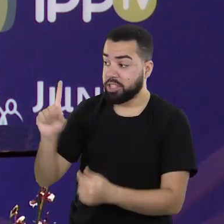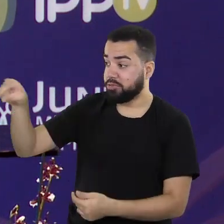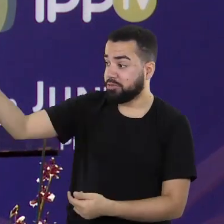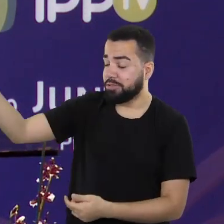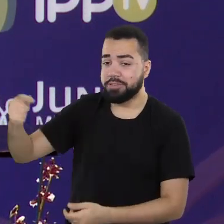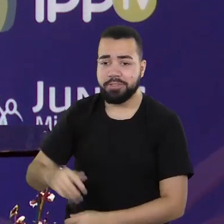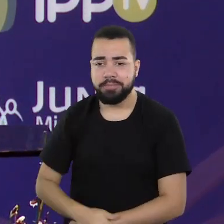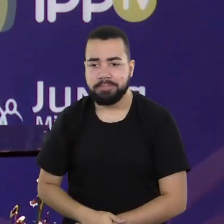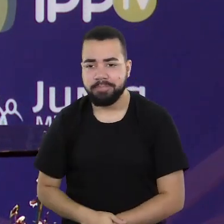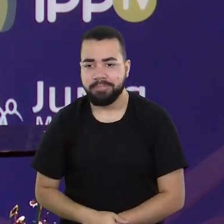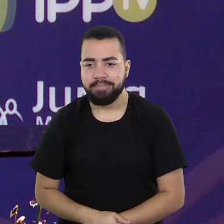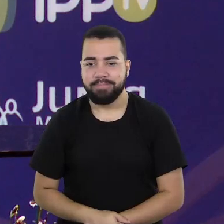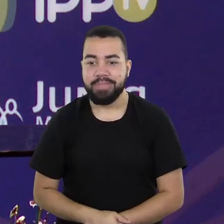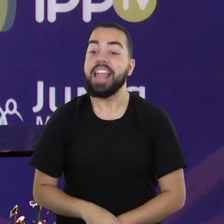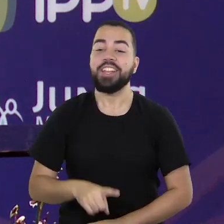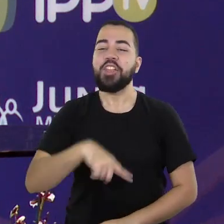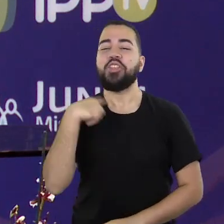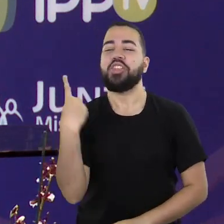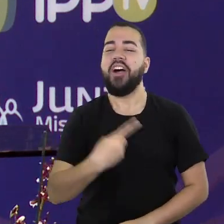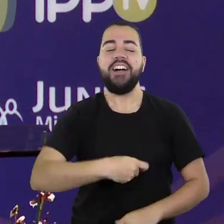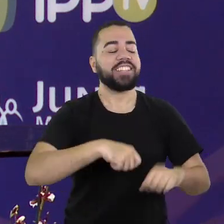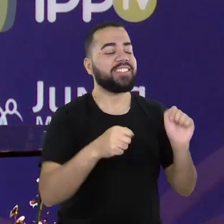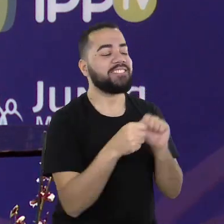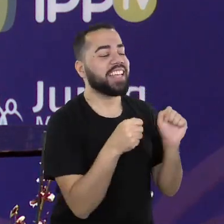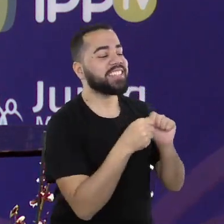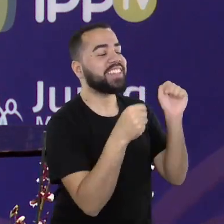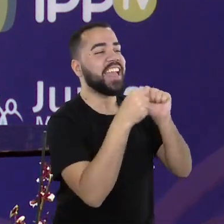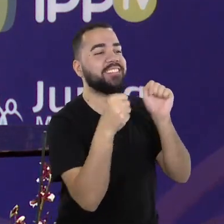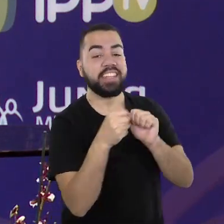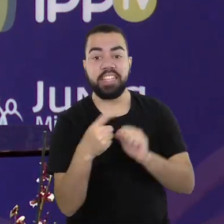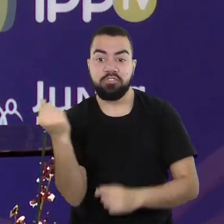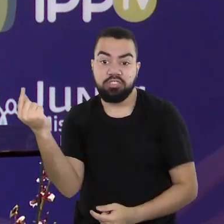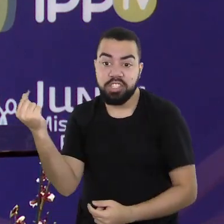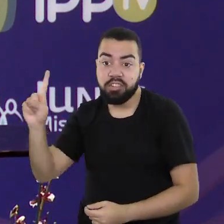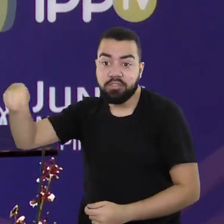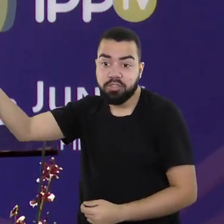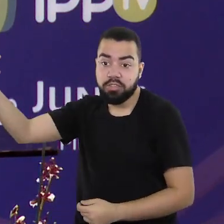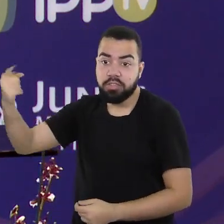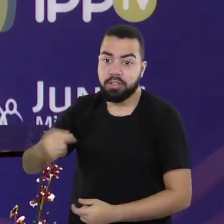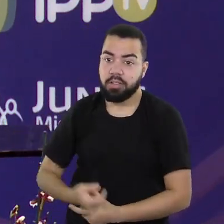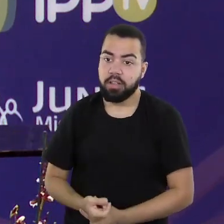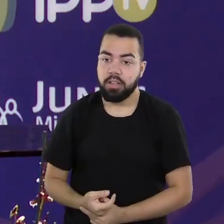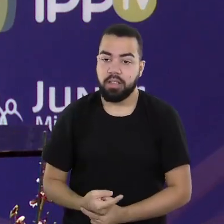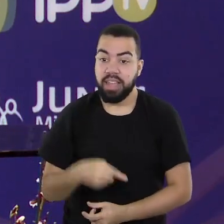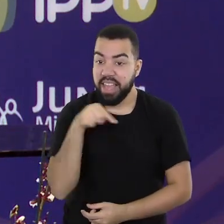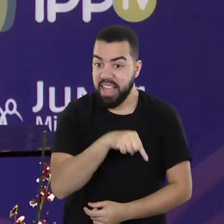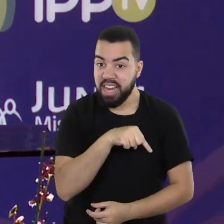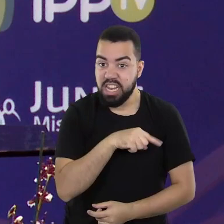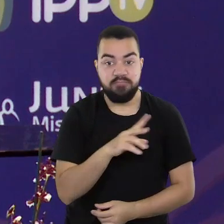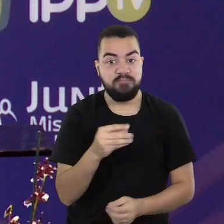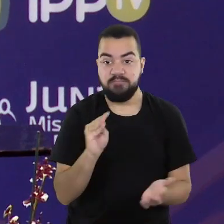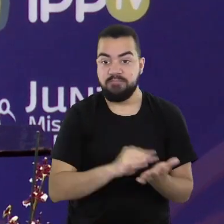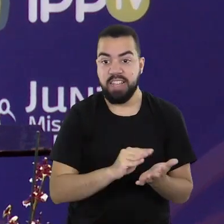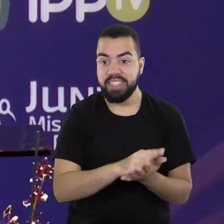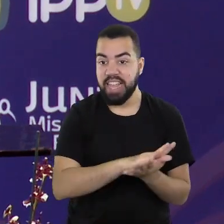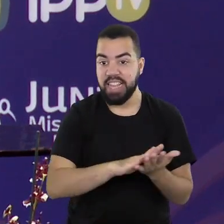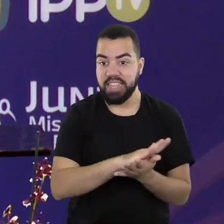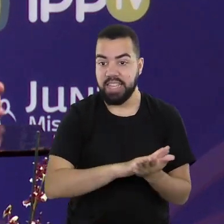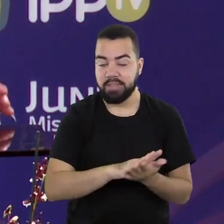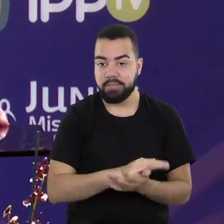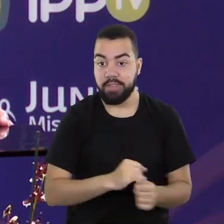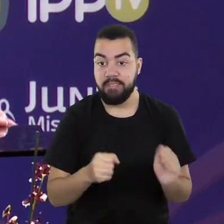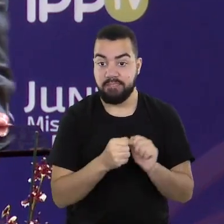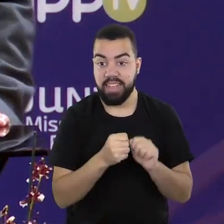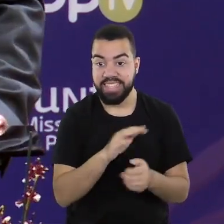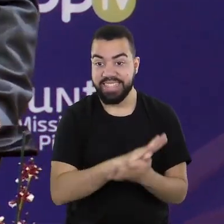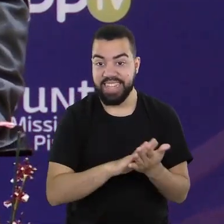O discurso não é para ele fazer compaixão. O discurso é para o outro ser compassivo. O discurso